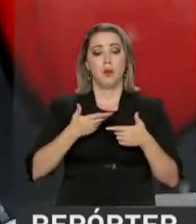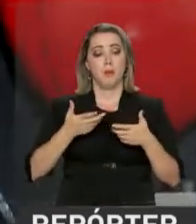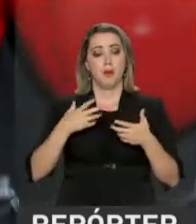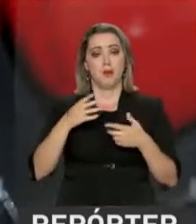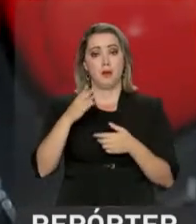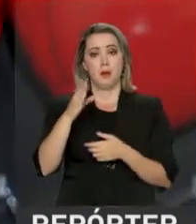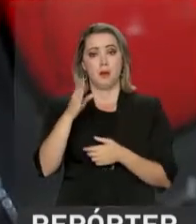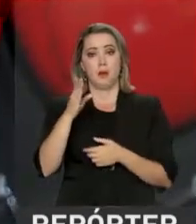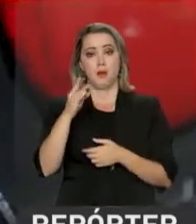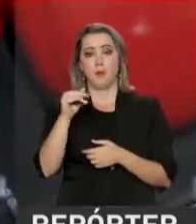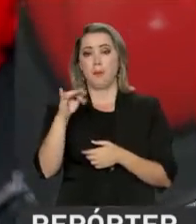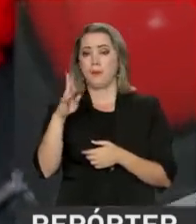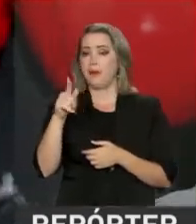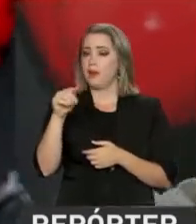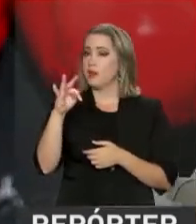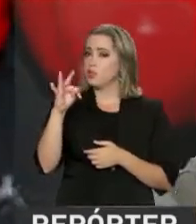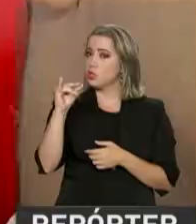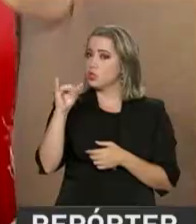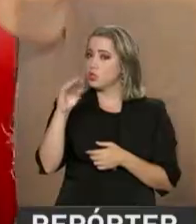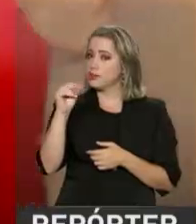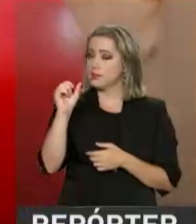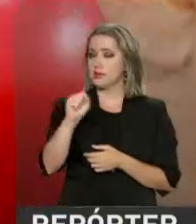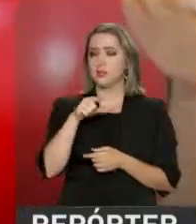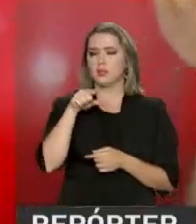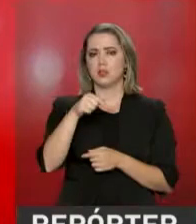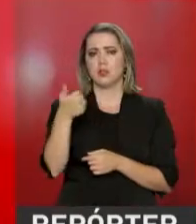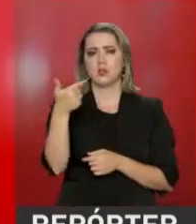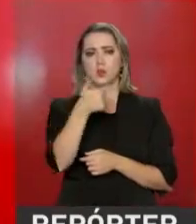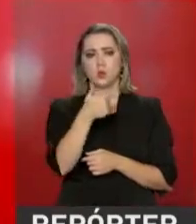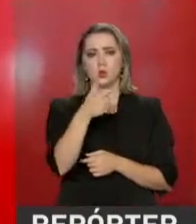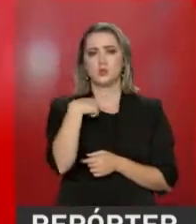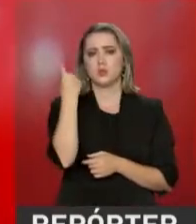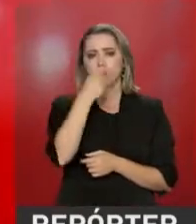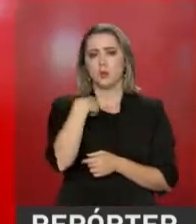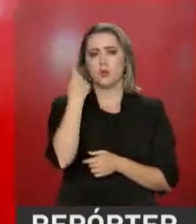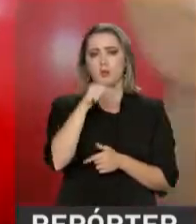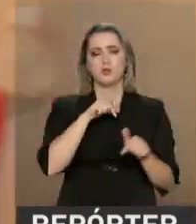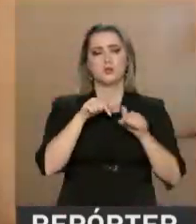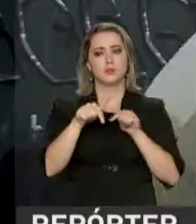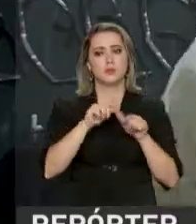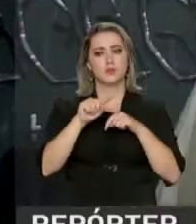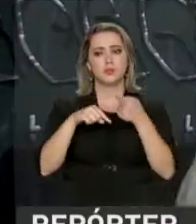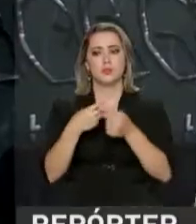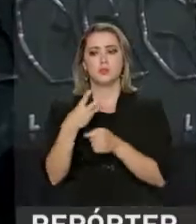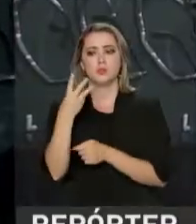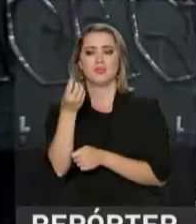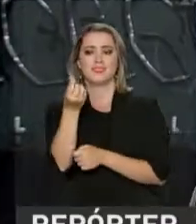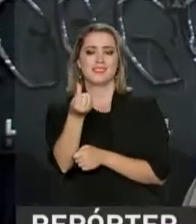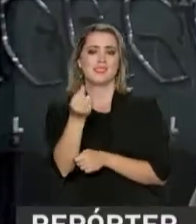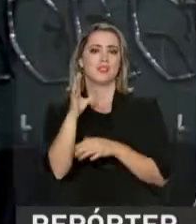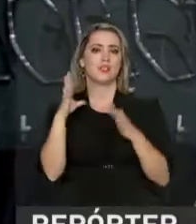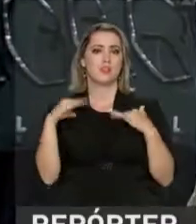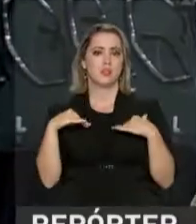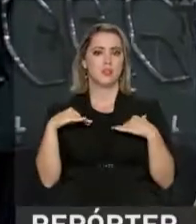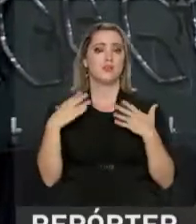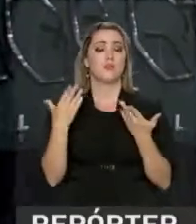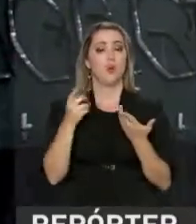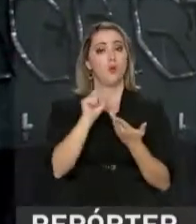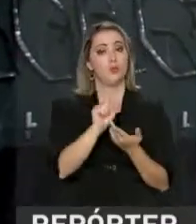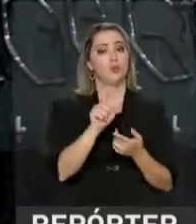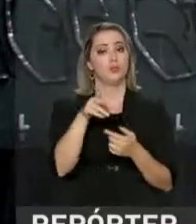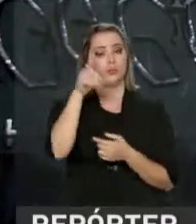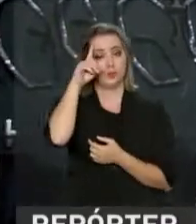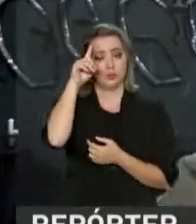não segue o padrão do trabalho diário são 12 horas nativa para 36 horas de folga dia a dia que